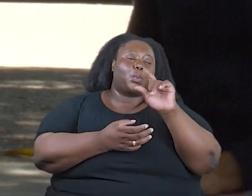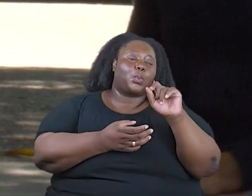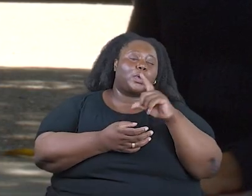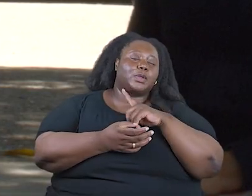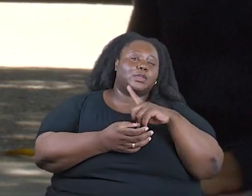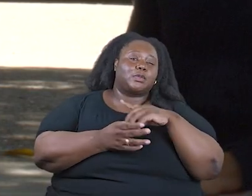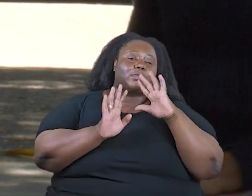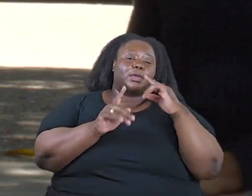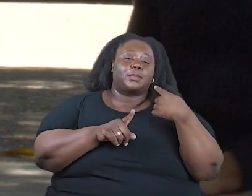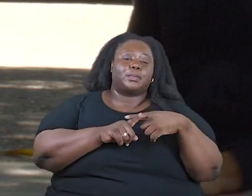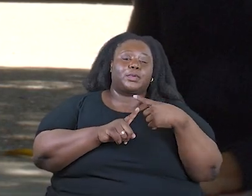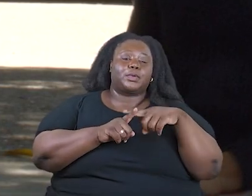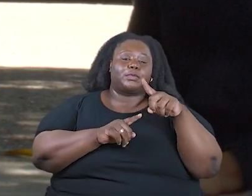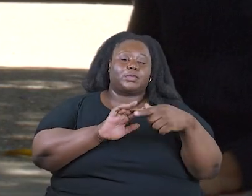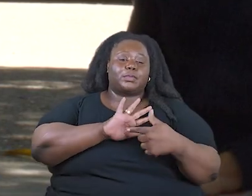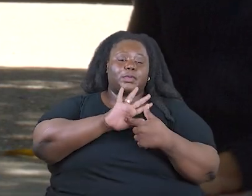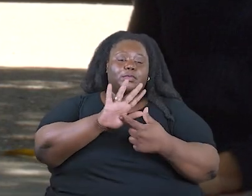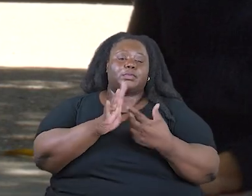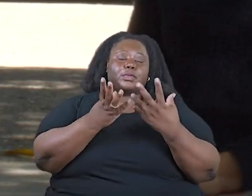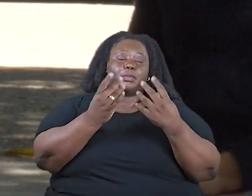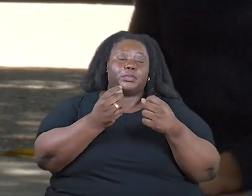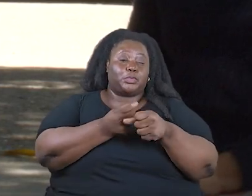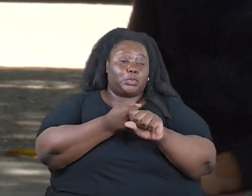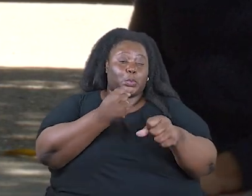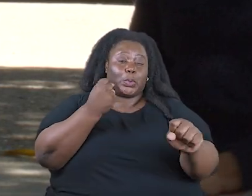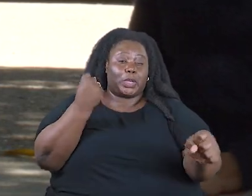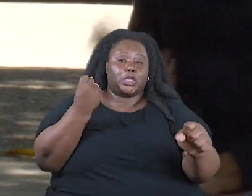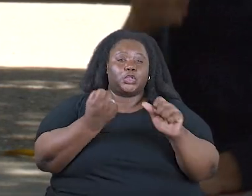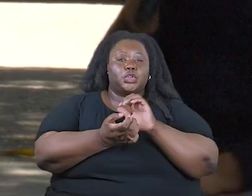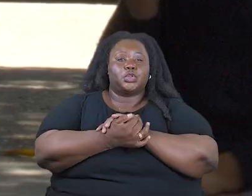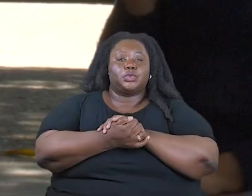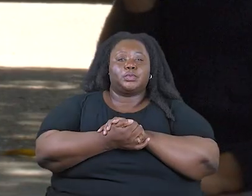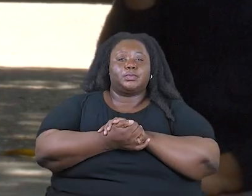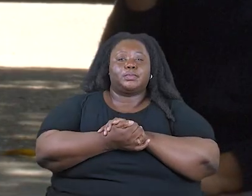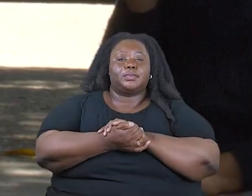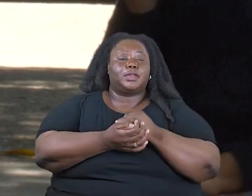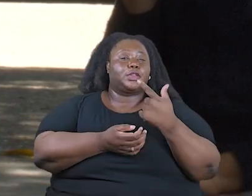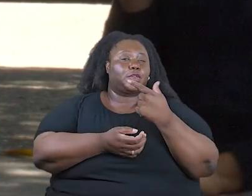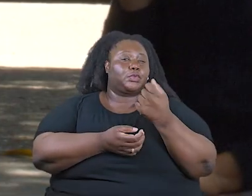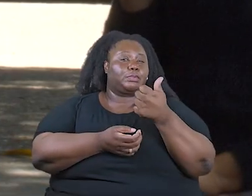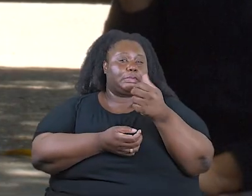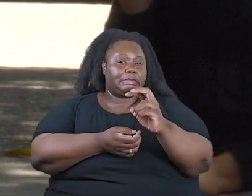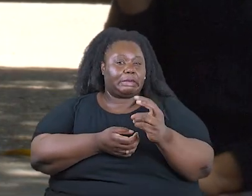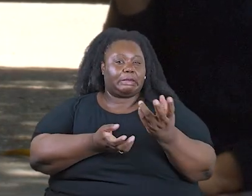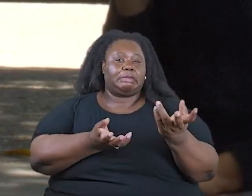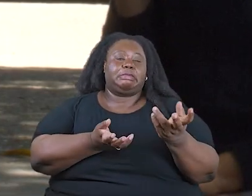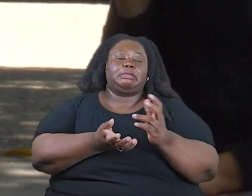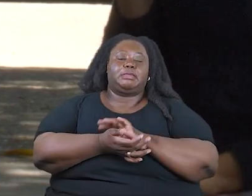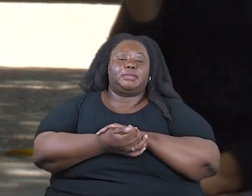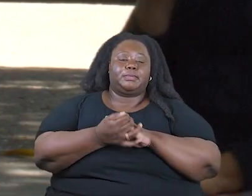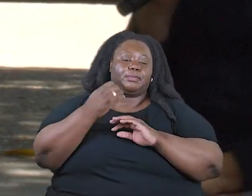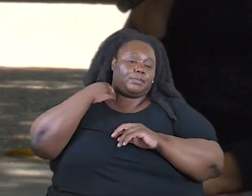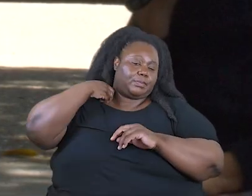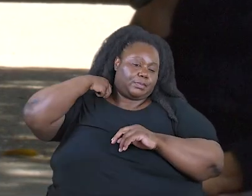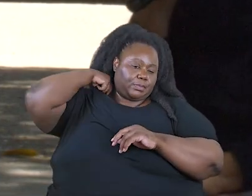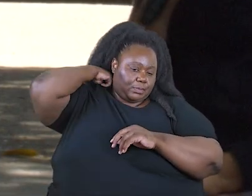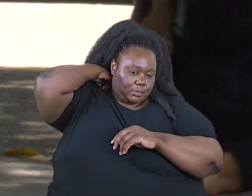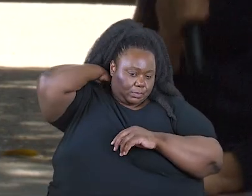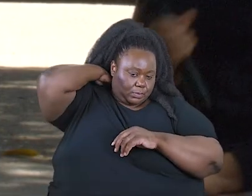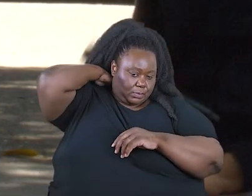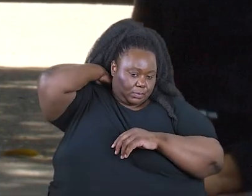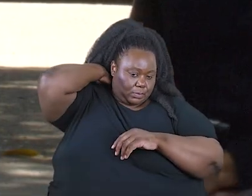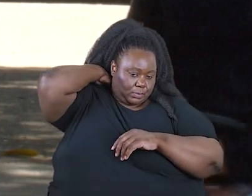estava na exposição, porque foi uma exposição, como eu falei, que foi bem grande, né? Foi em 2013, né, a exposição.